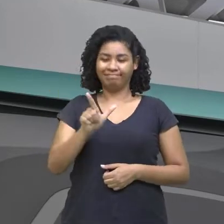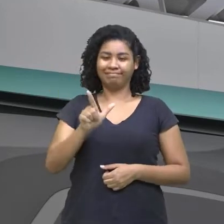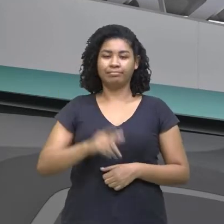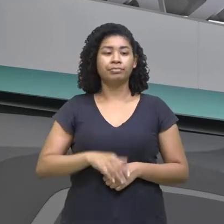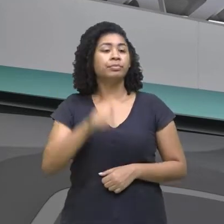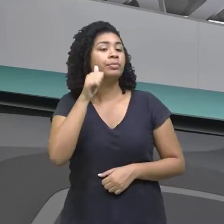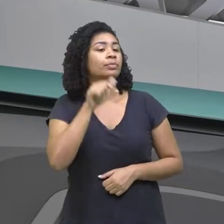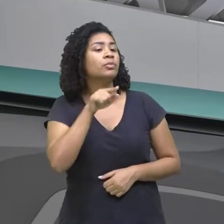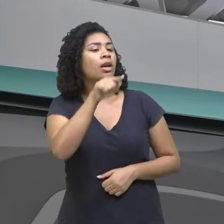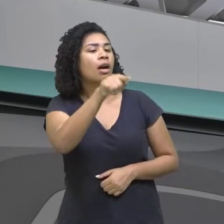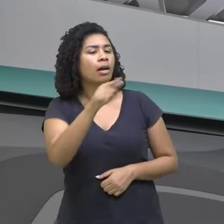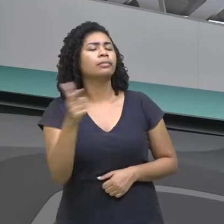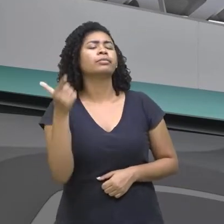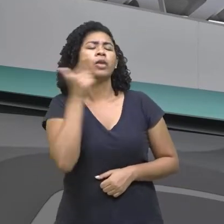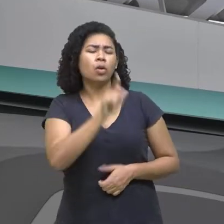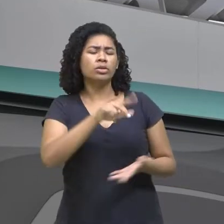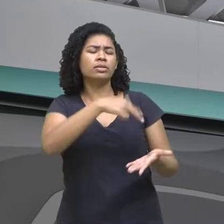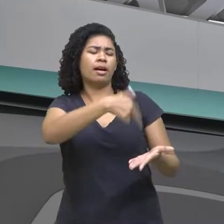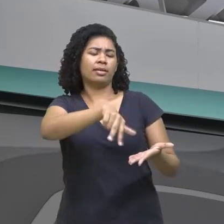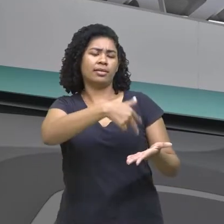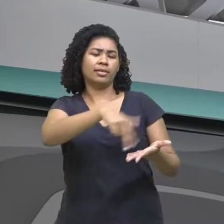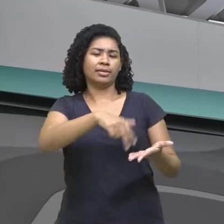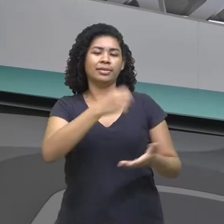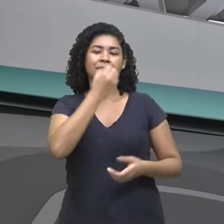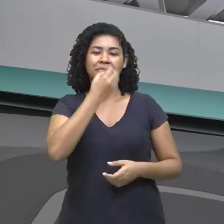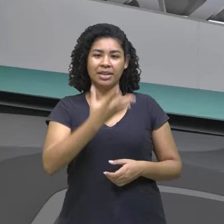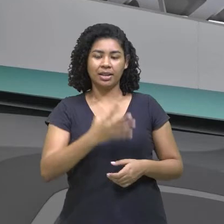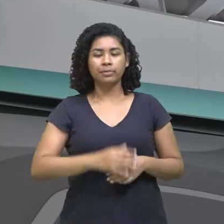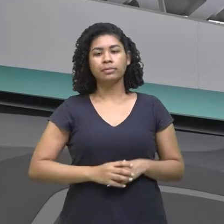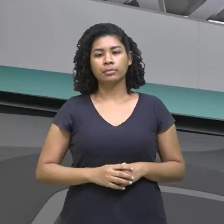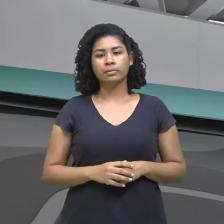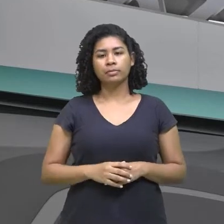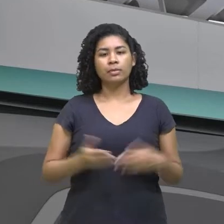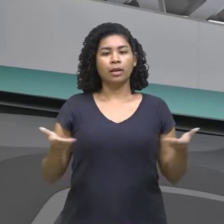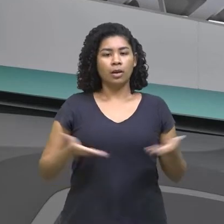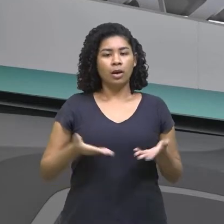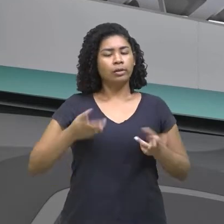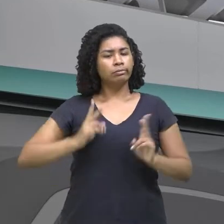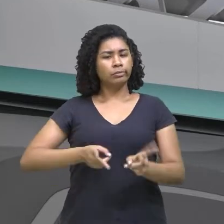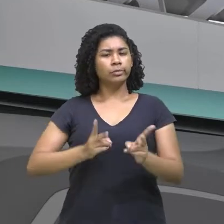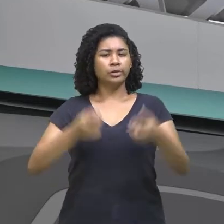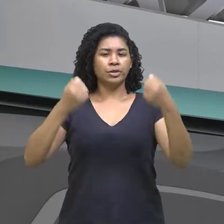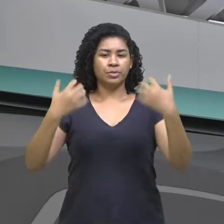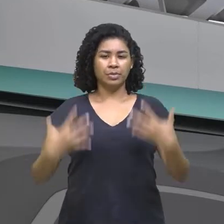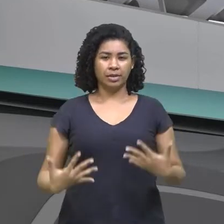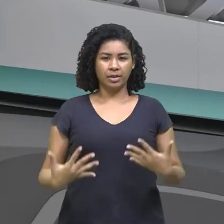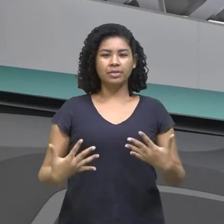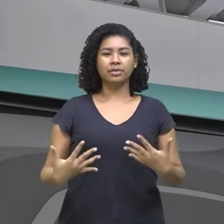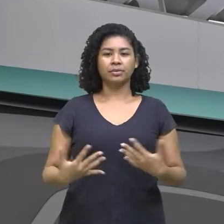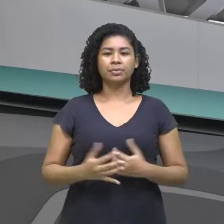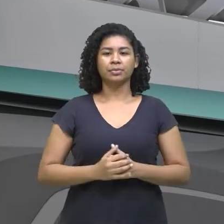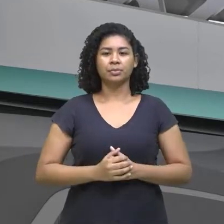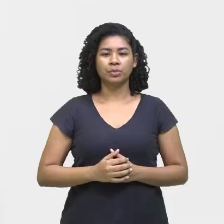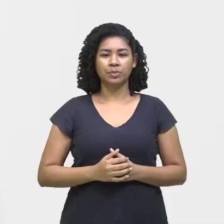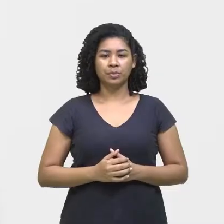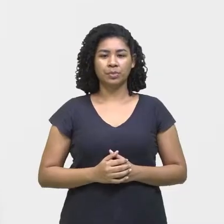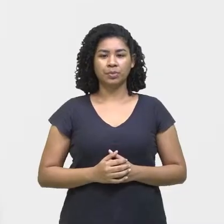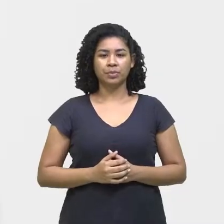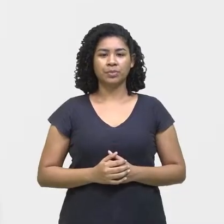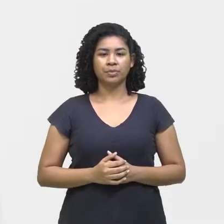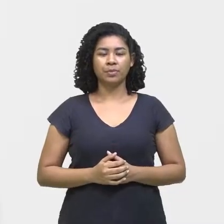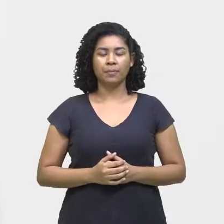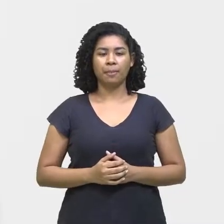can dance well. Certo, people? Então, vamos falar um pouquinho mais, acompanha aqui comigo, mais sobre esse verbo modal can.